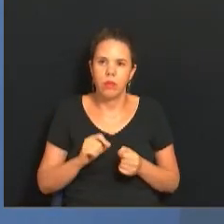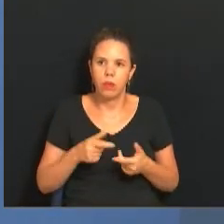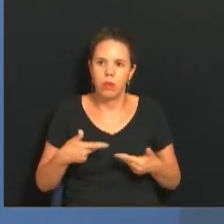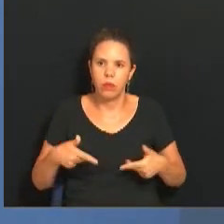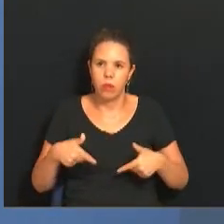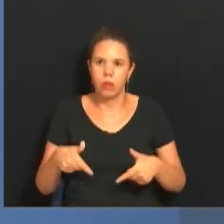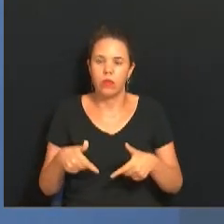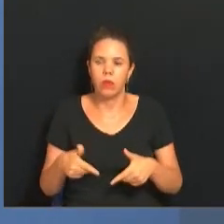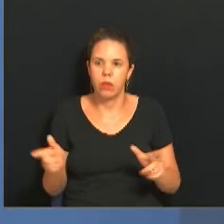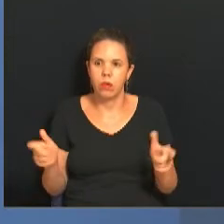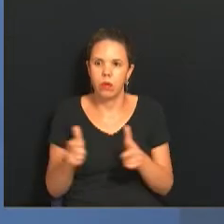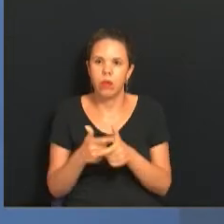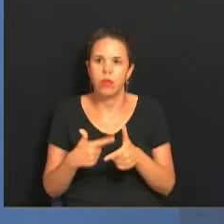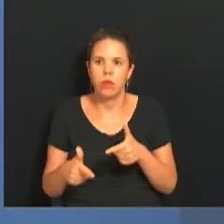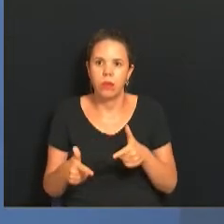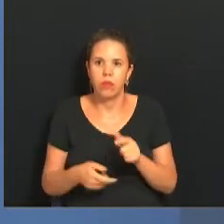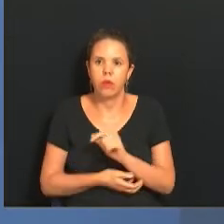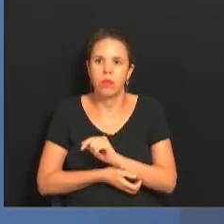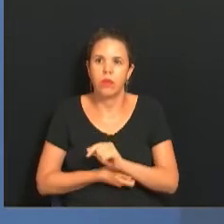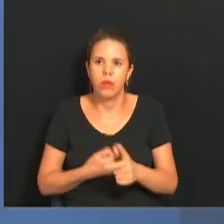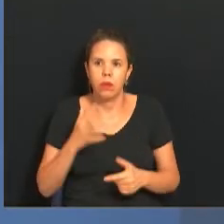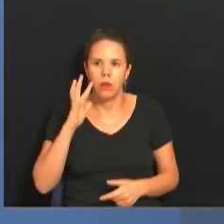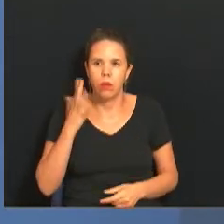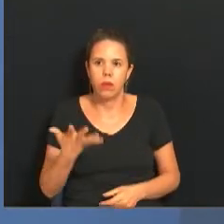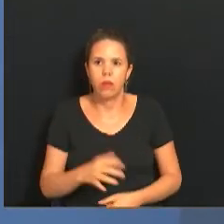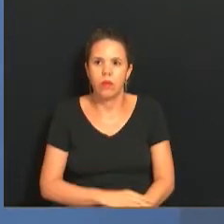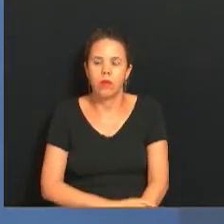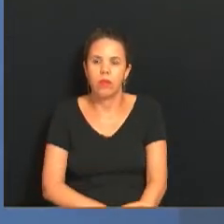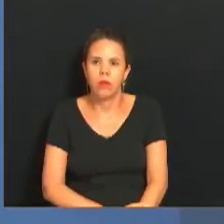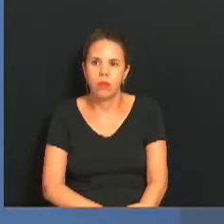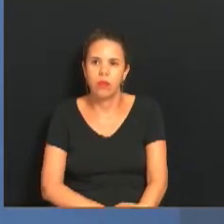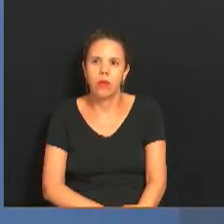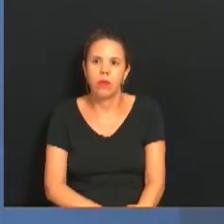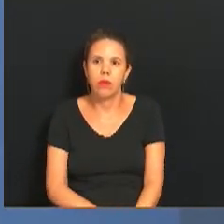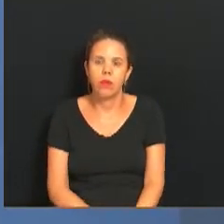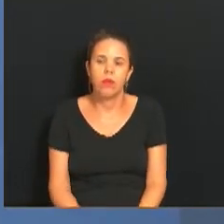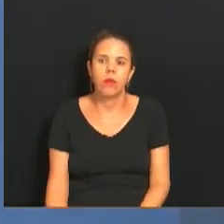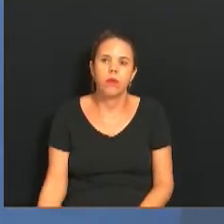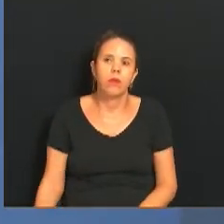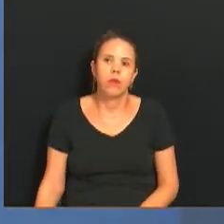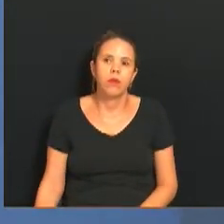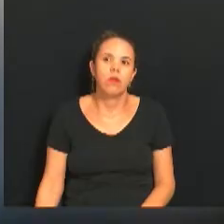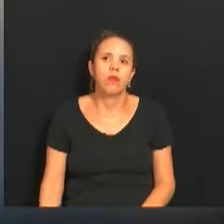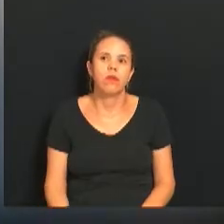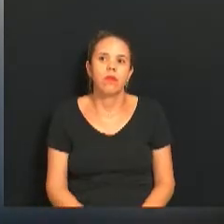para minimizar as consequências das fortes chuvas.